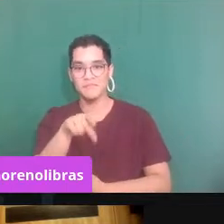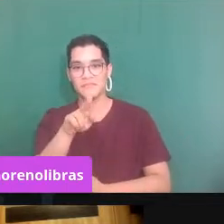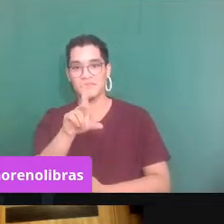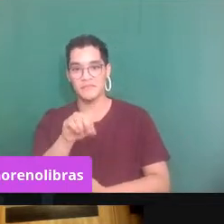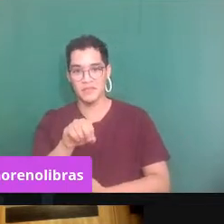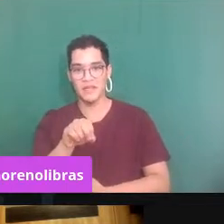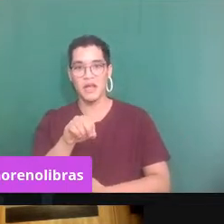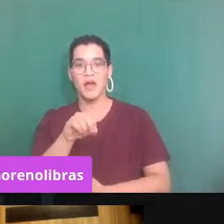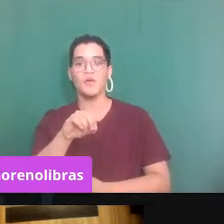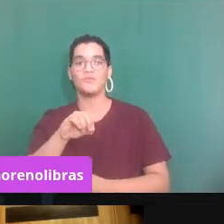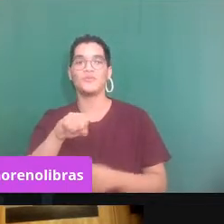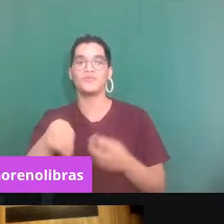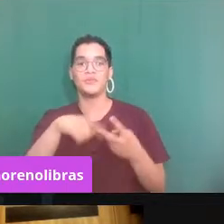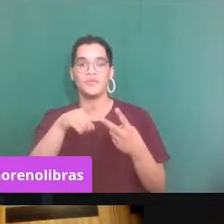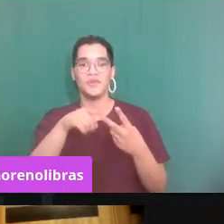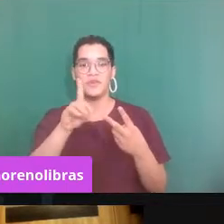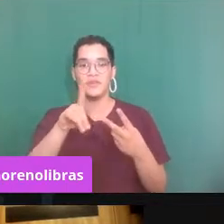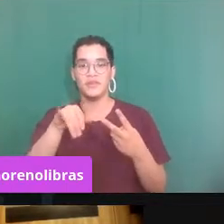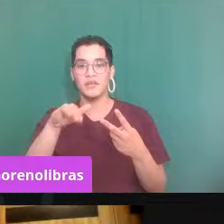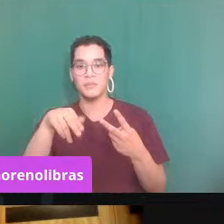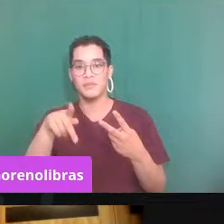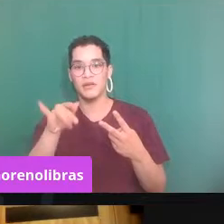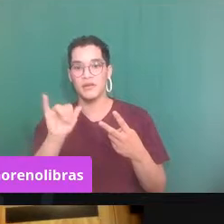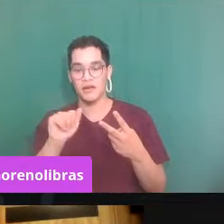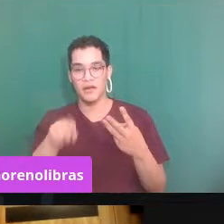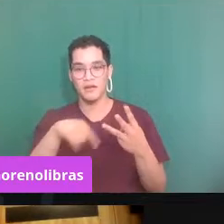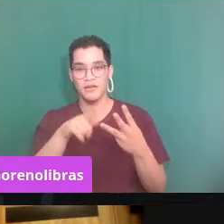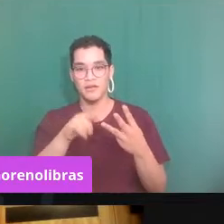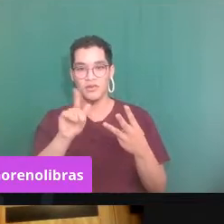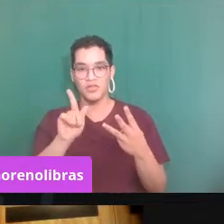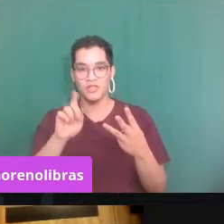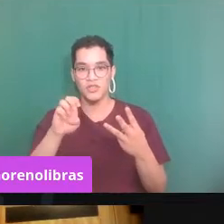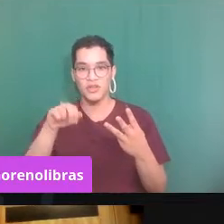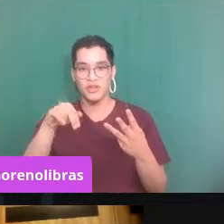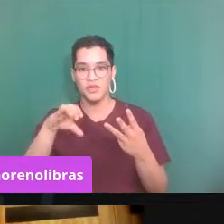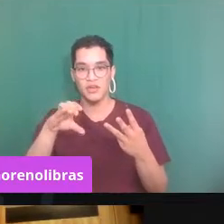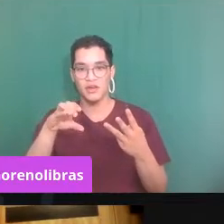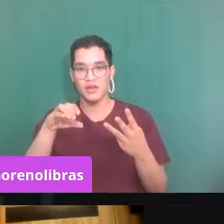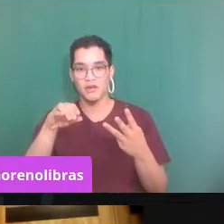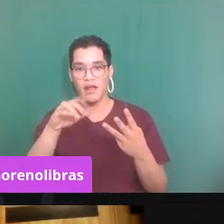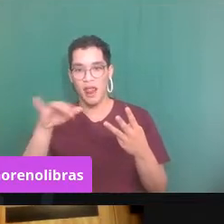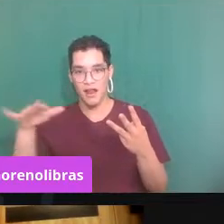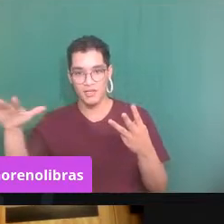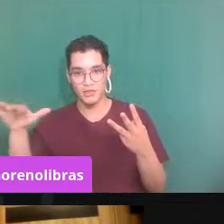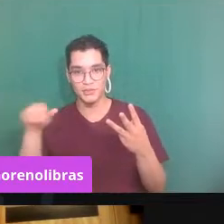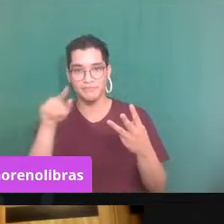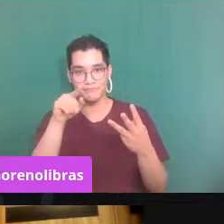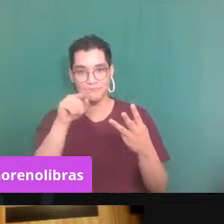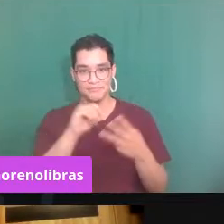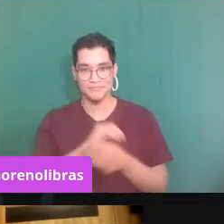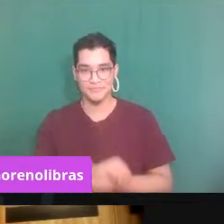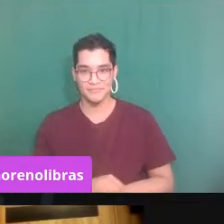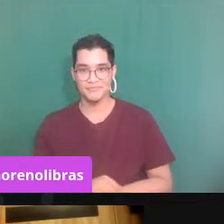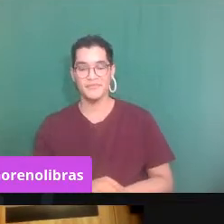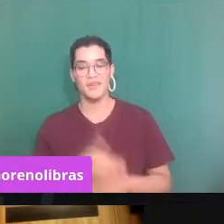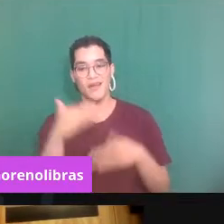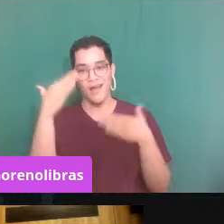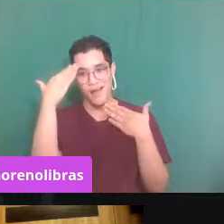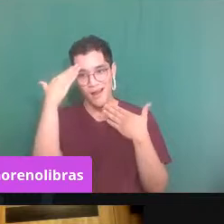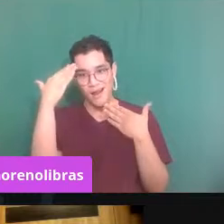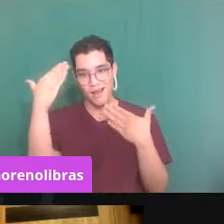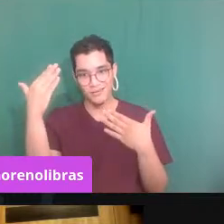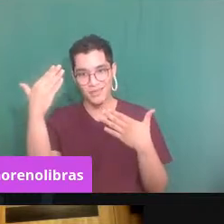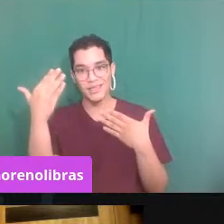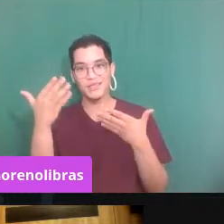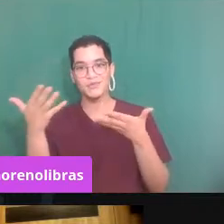Deuca, Genicleide. Me sinto muito feliz pelo convite e por estar aqui.